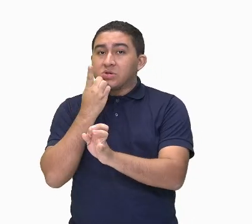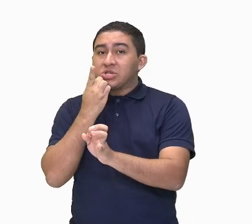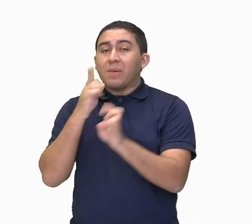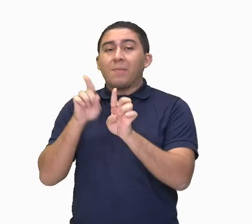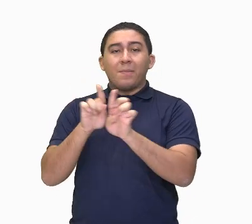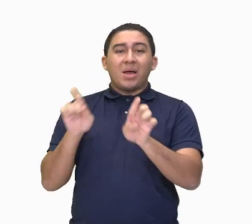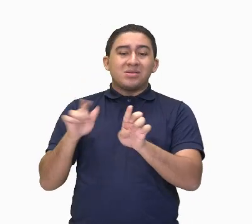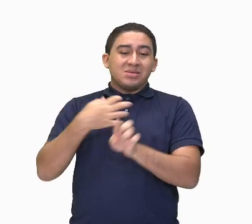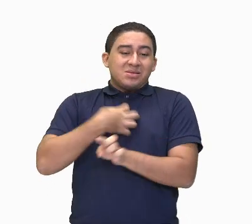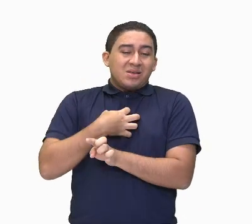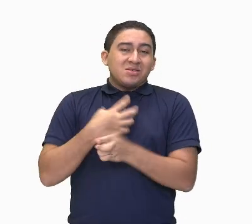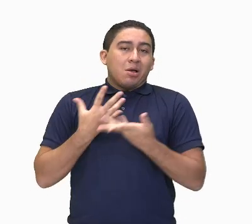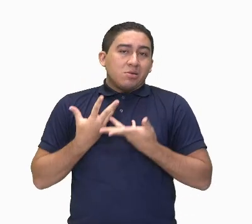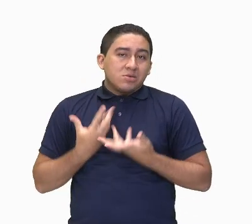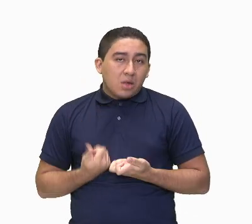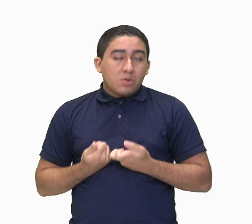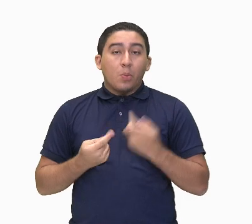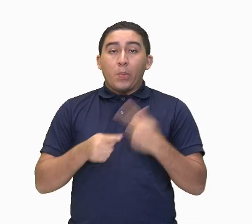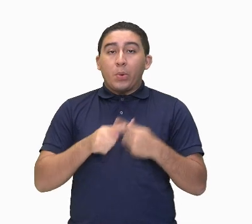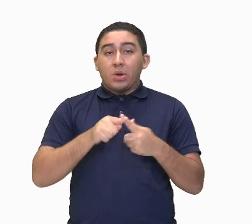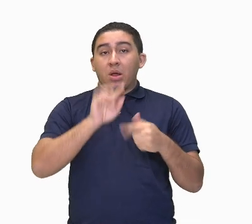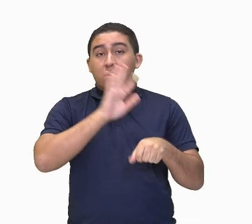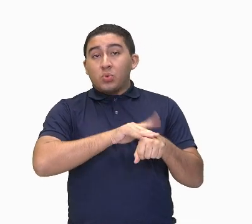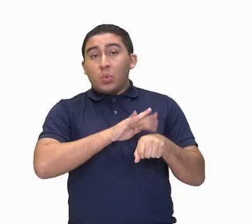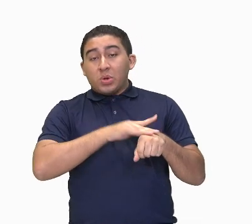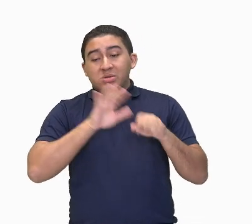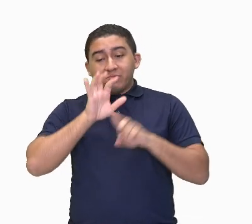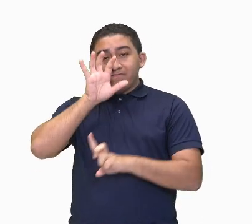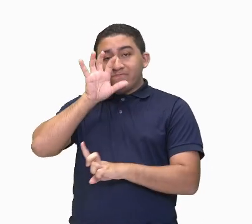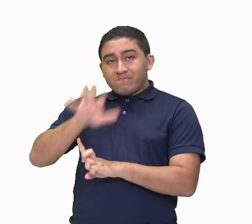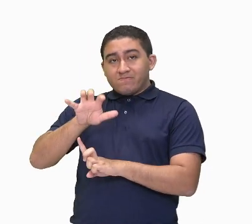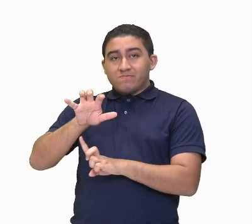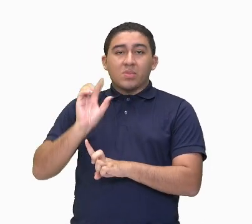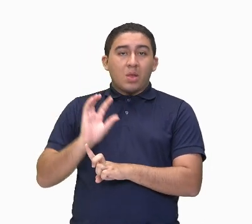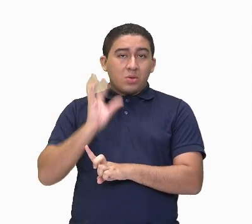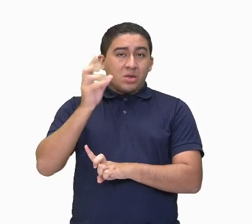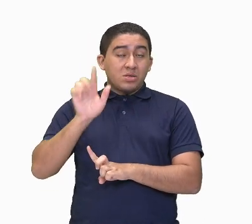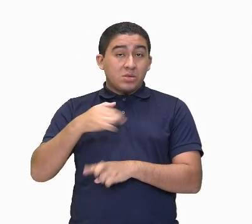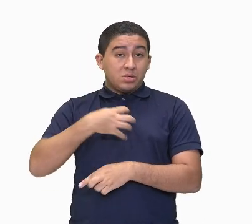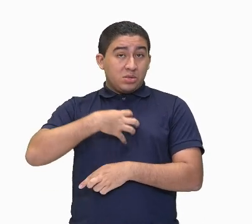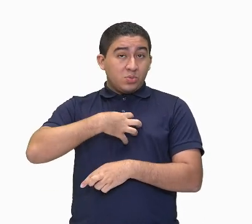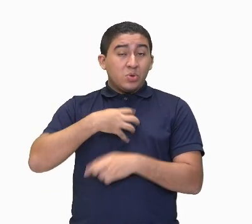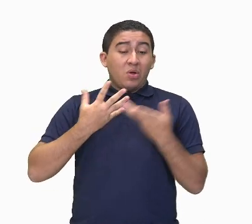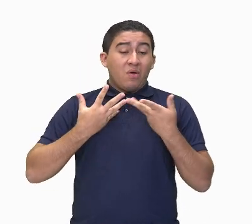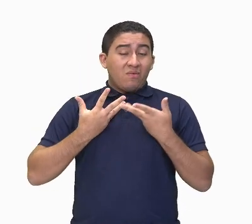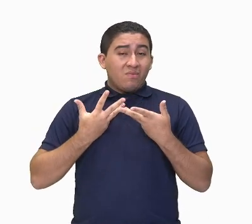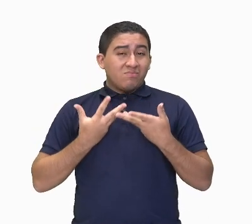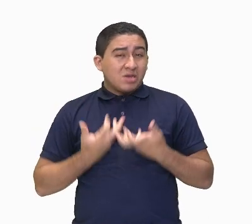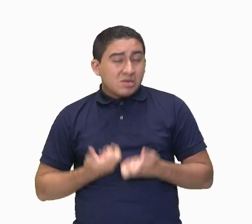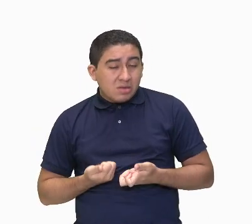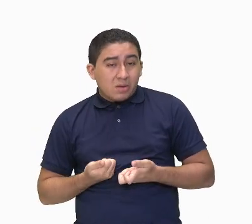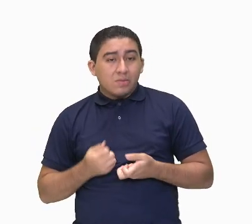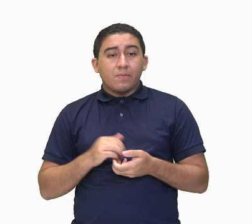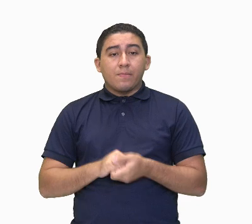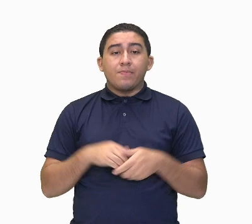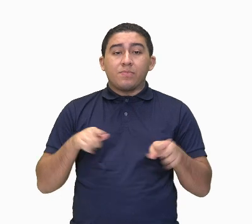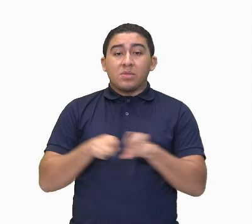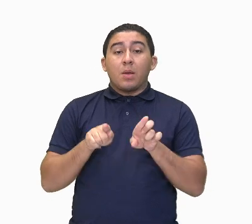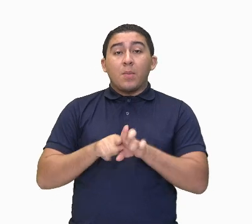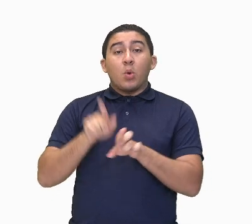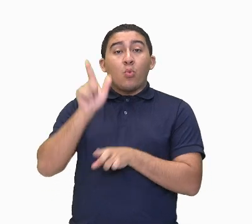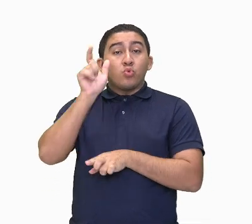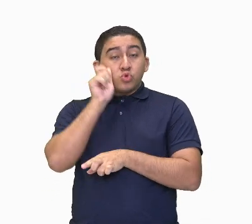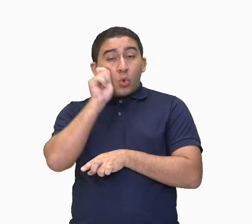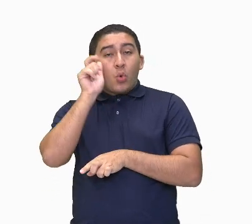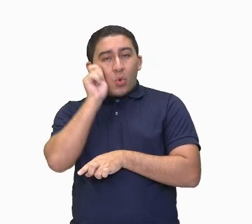mas por ser característico ali da doença, né? Que traz esse sintoma da fadiga intensa. Alterações no sono, né?